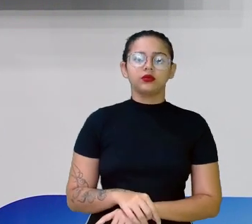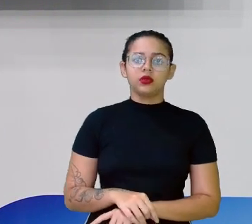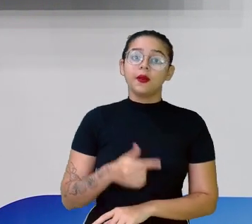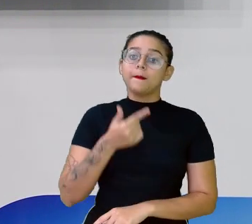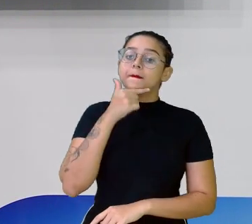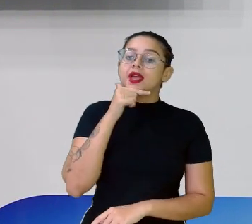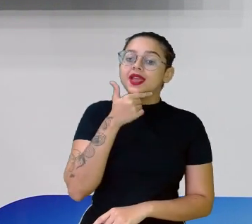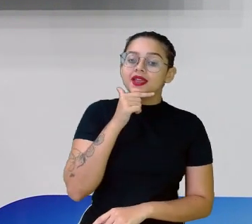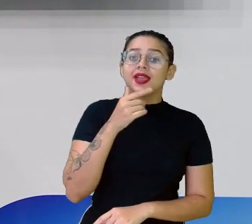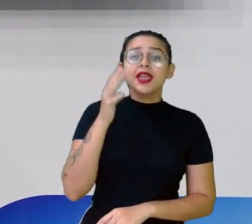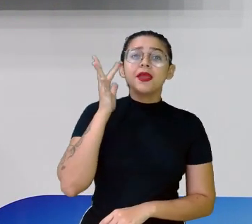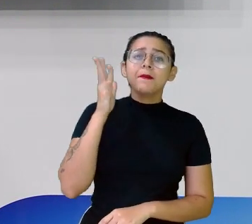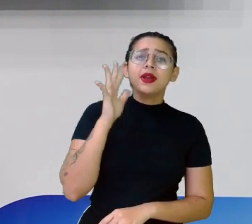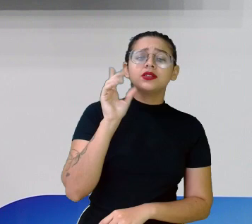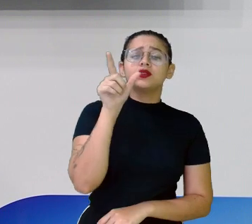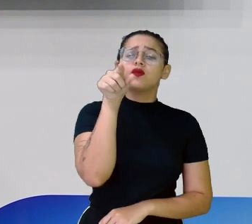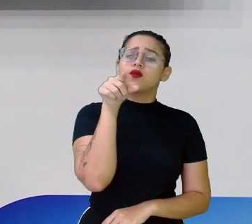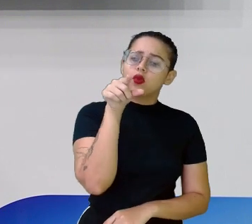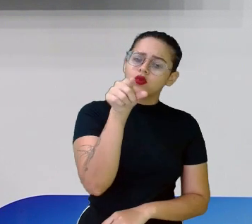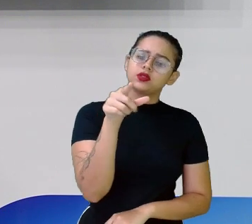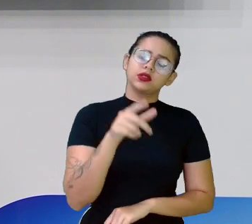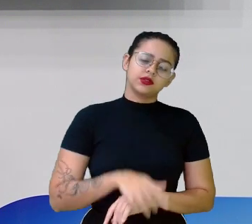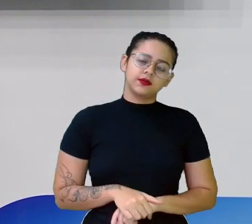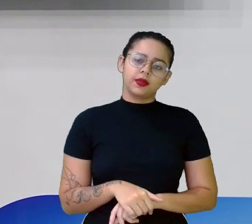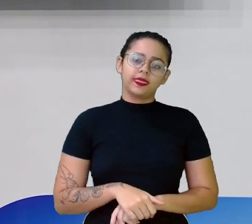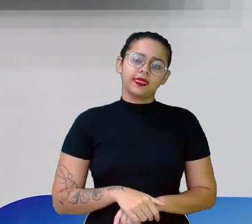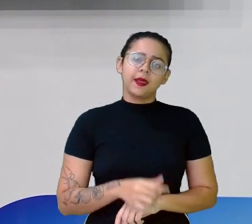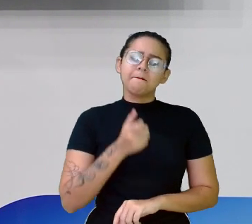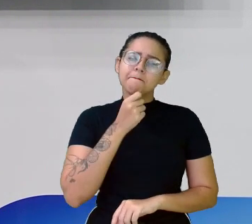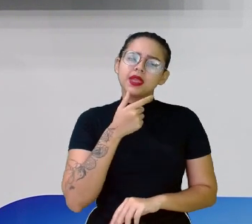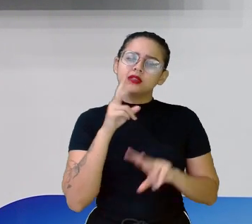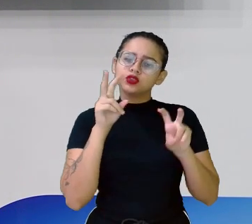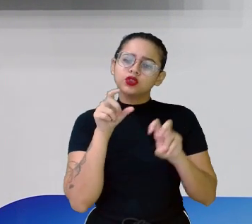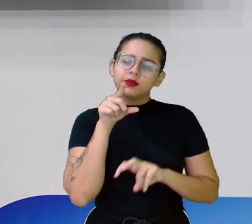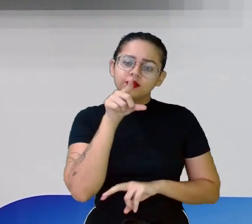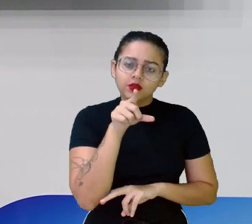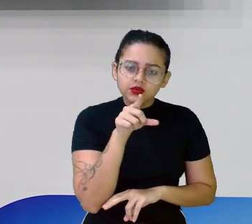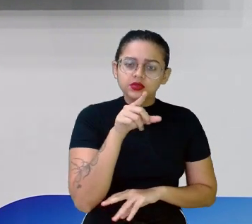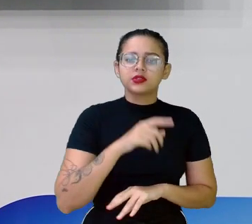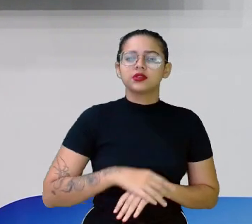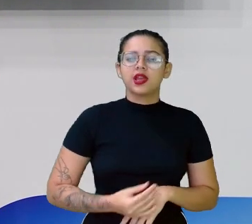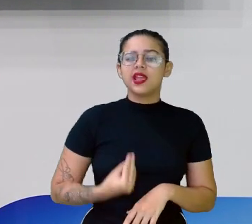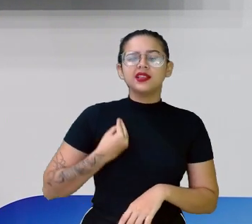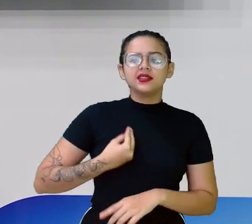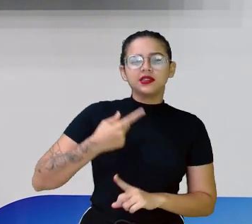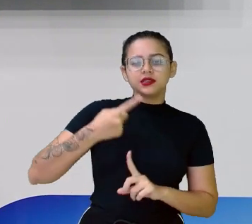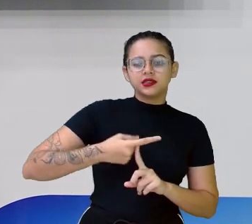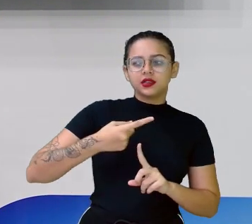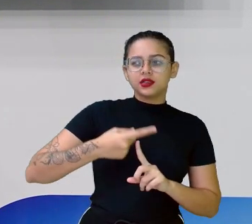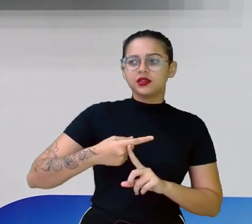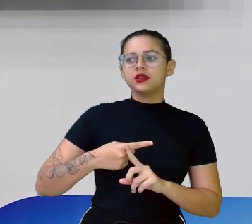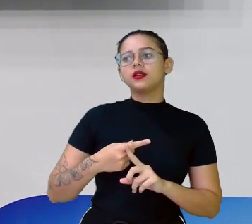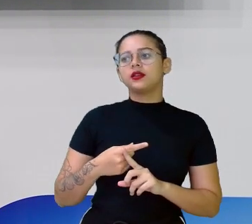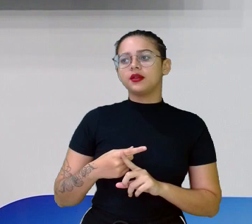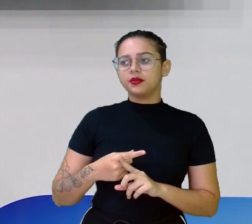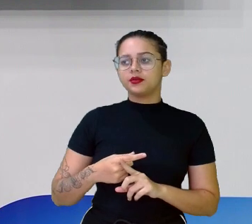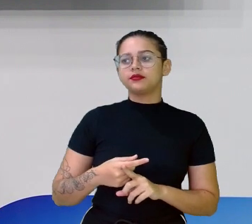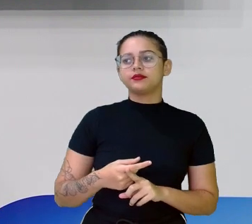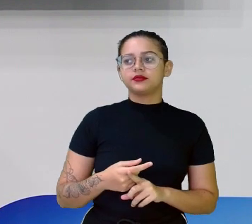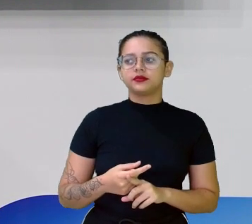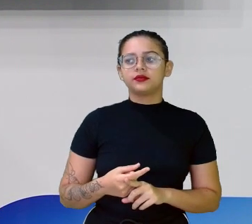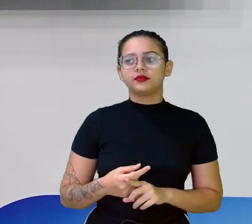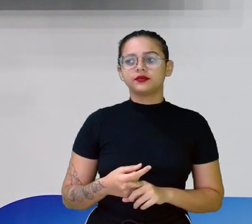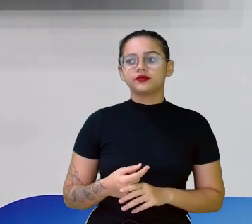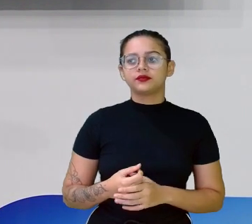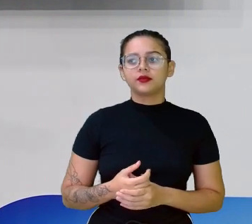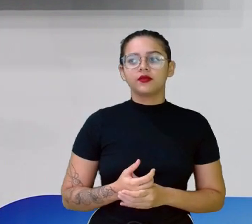divertido. Imagine você, se alguém fizer uma piada sobre você. Então existe esse tipo de piada caricaturada, todo mundo já ouviu falar. Já